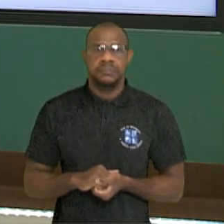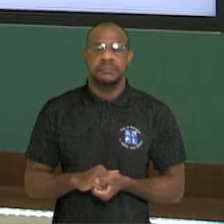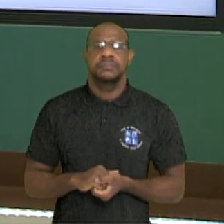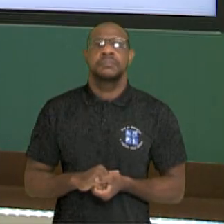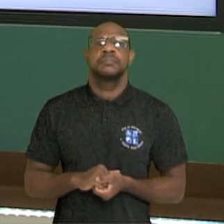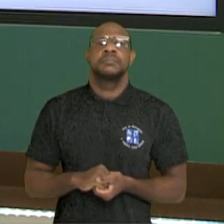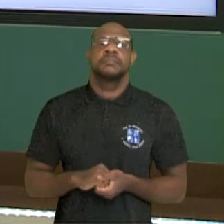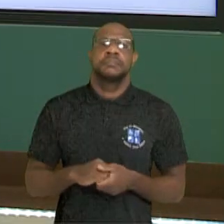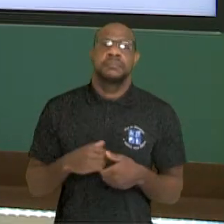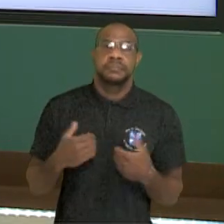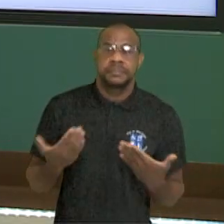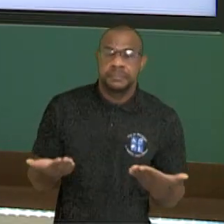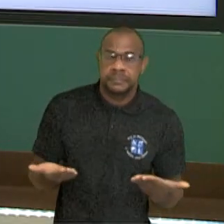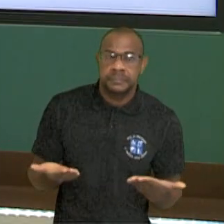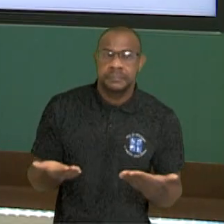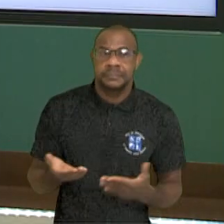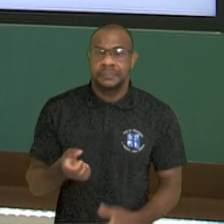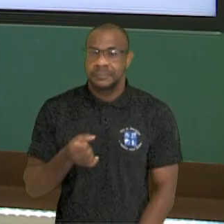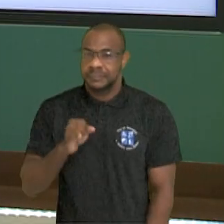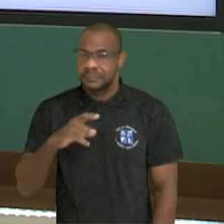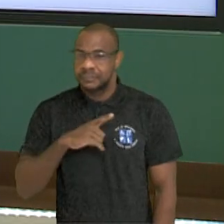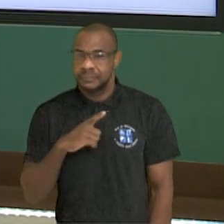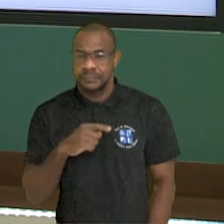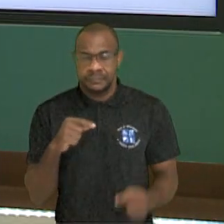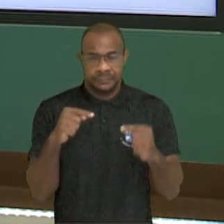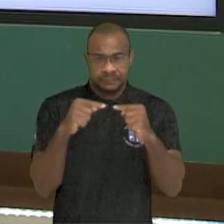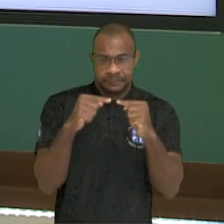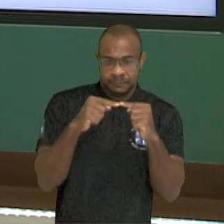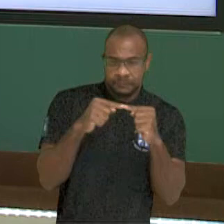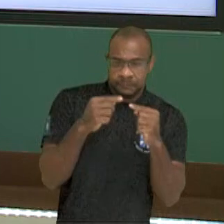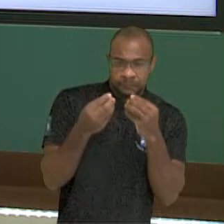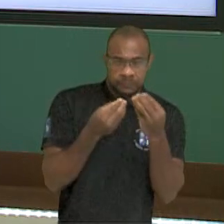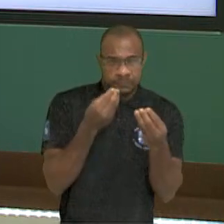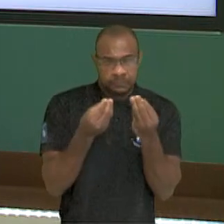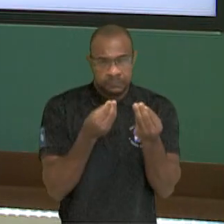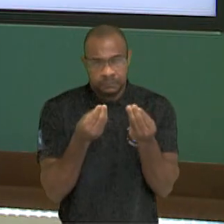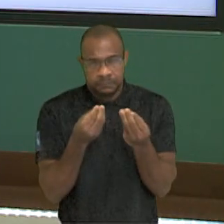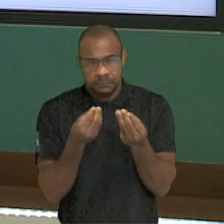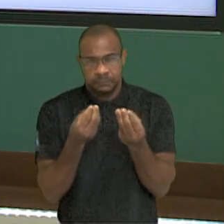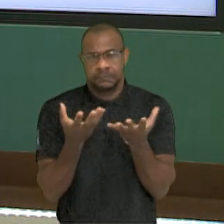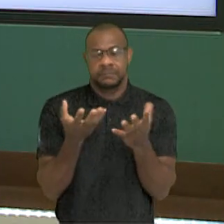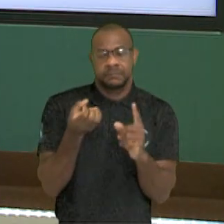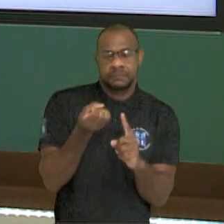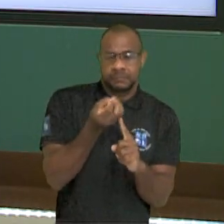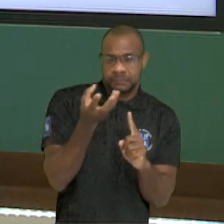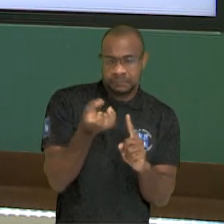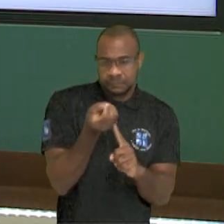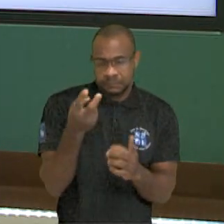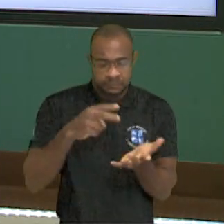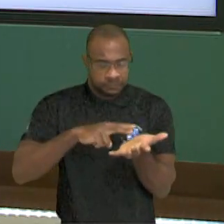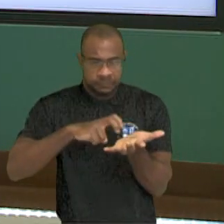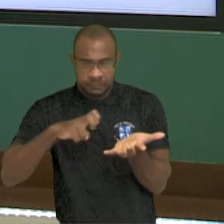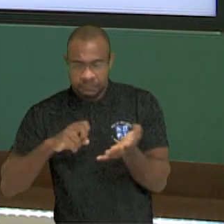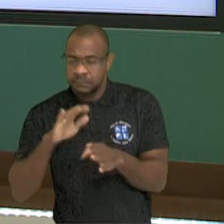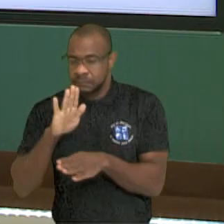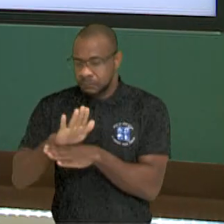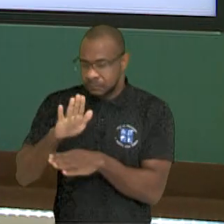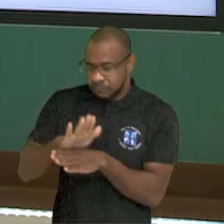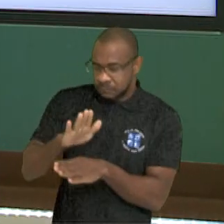lá, então eu perguntei se houvesse essa combinação da linguagem verbal com a linguagem não verbal, se isso ajudaria